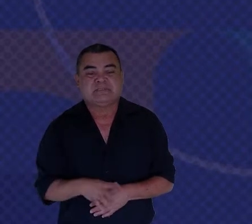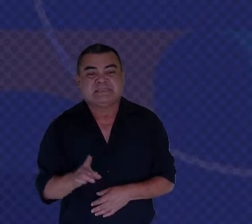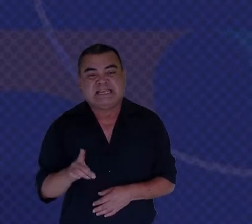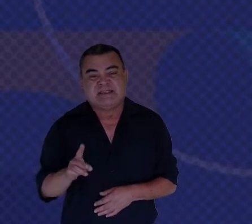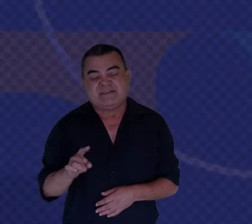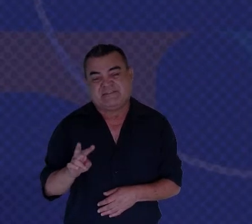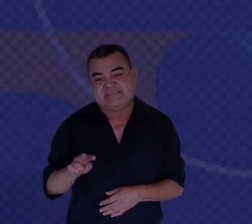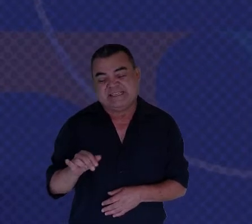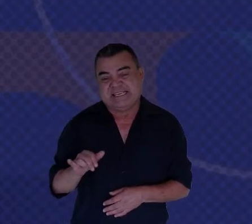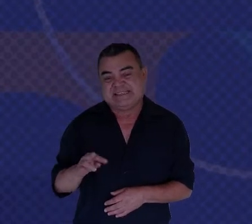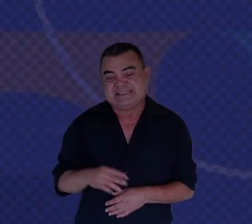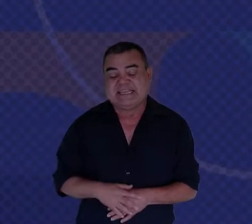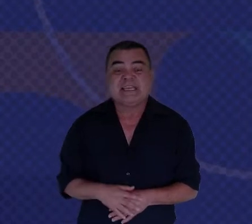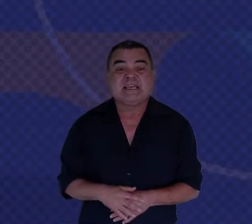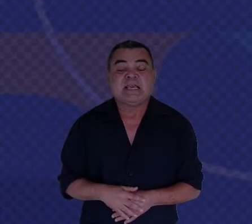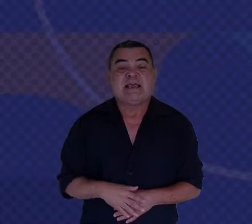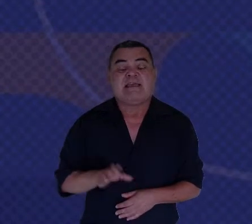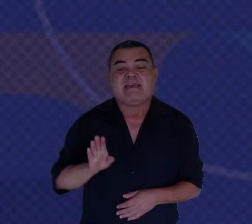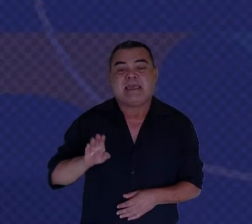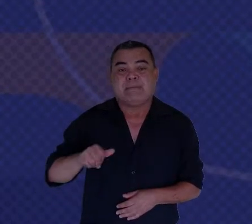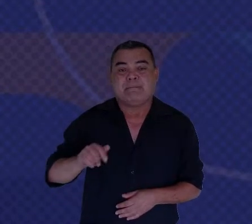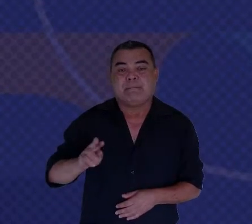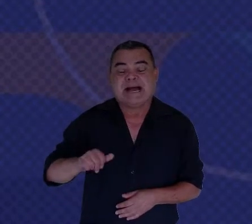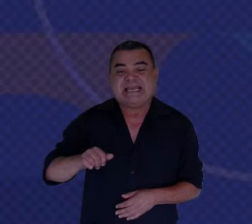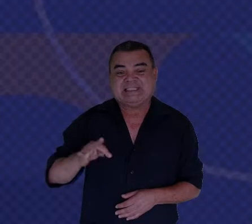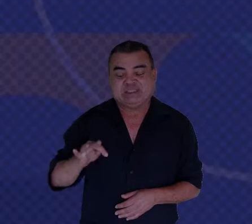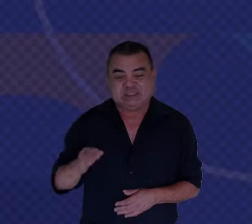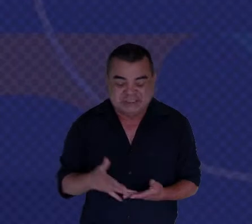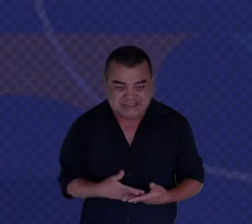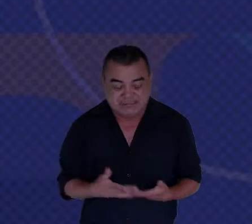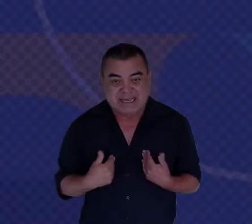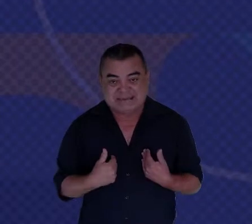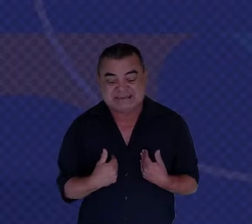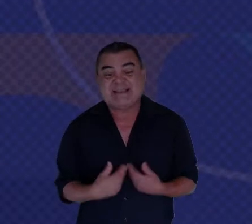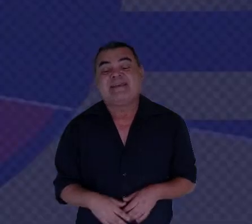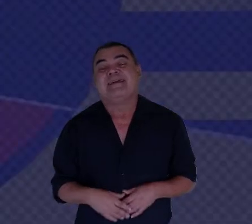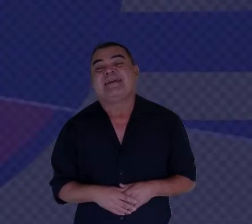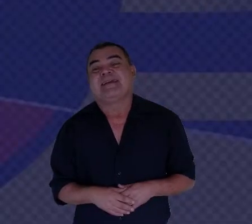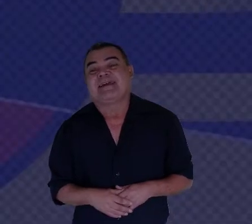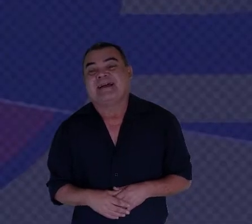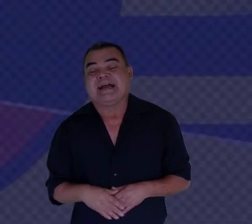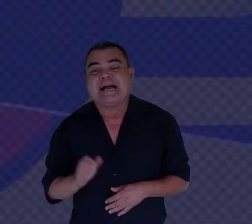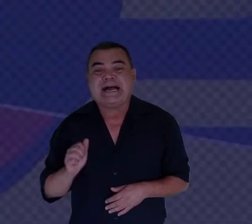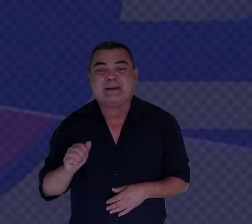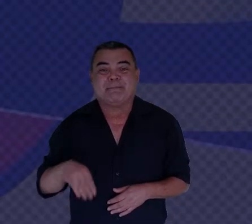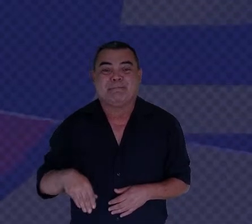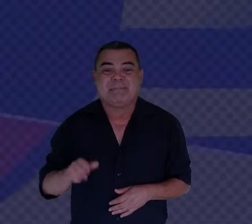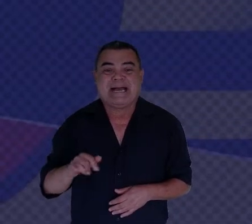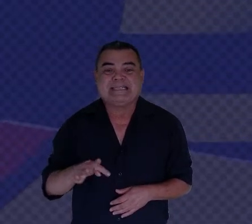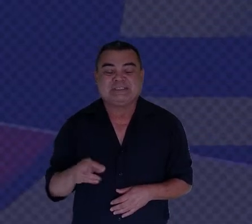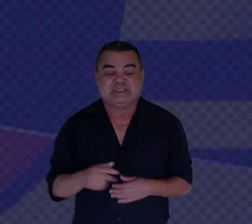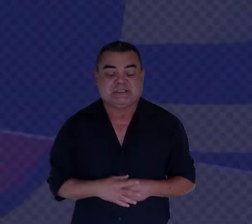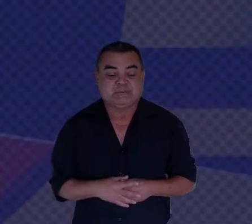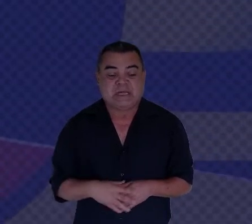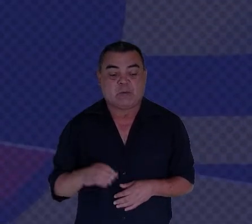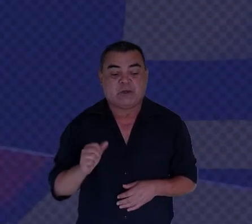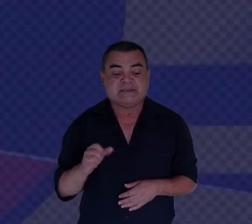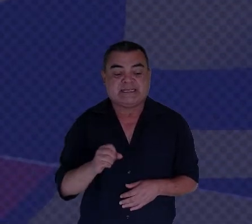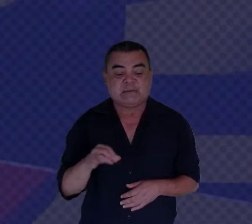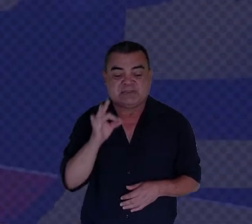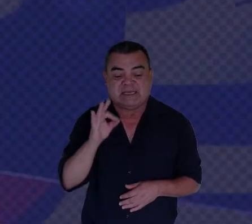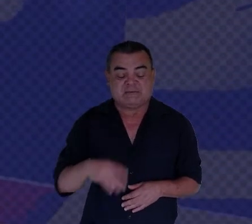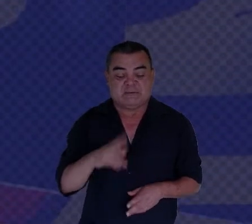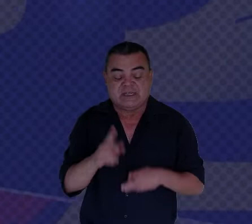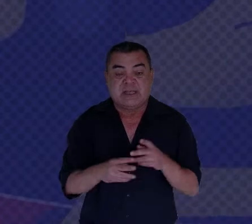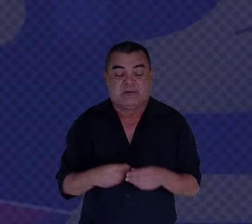Maite devia ter o seu é Haiti fazendo uma alusão a Amazônia bom 84 por cento da população brasileira vive hoje